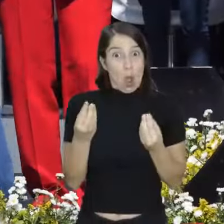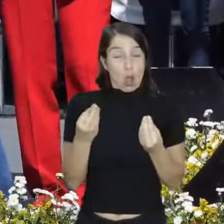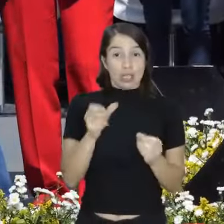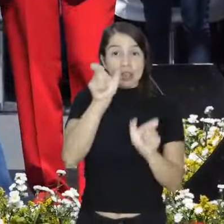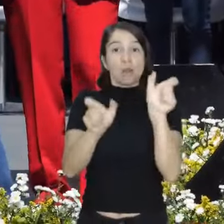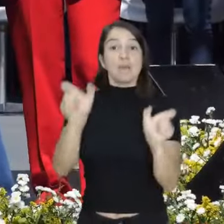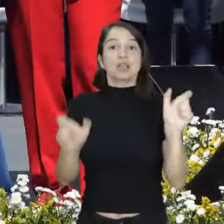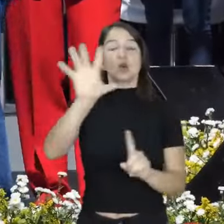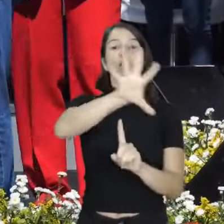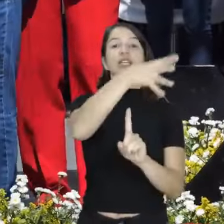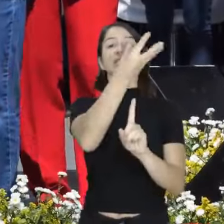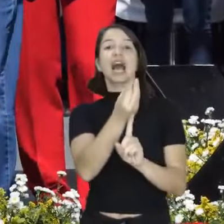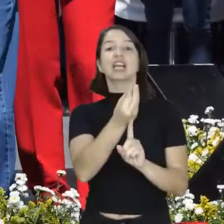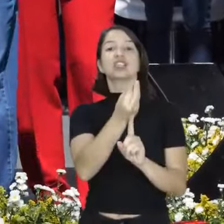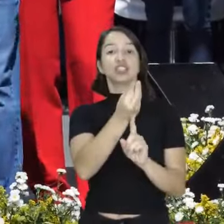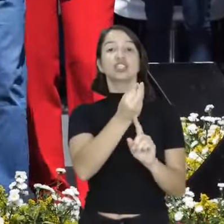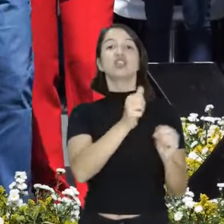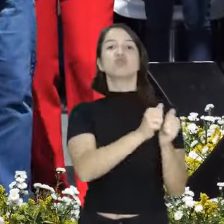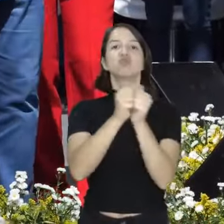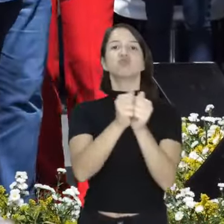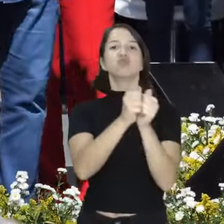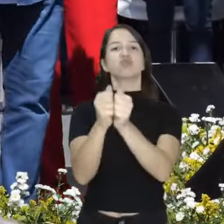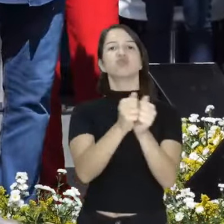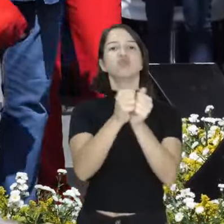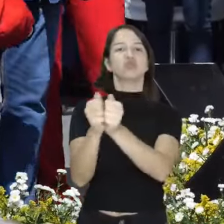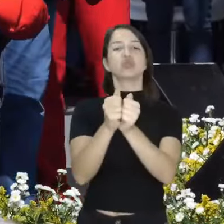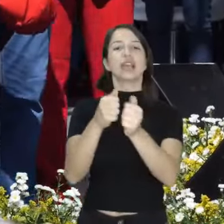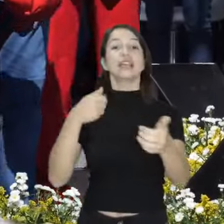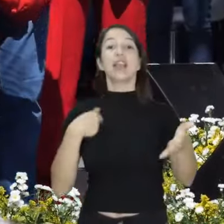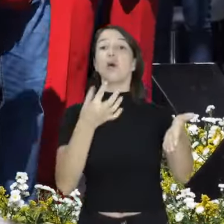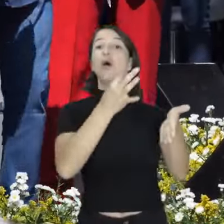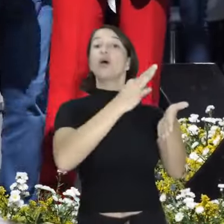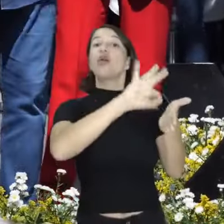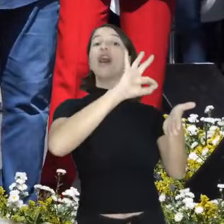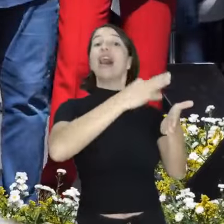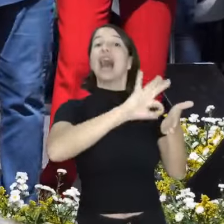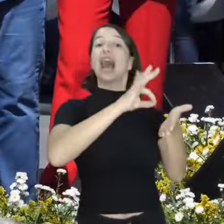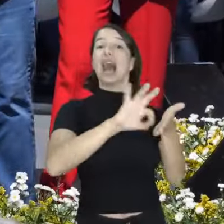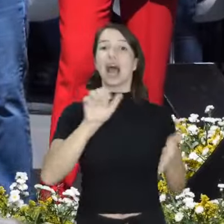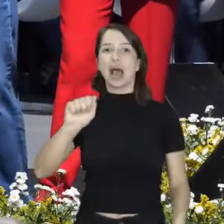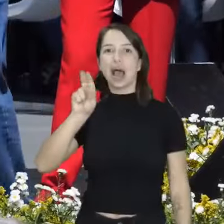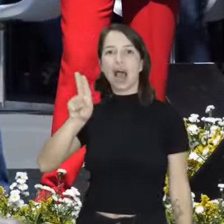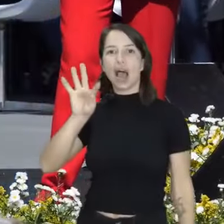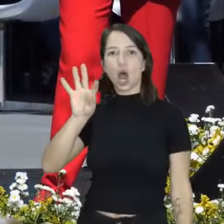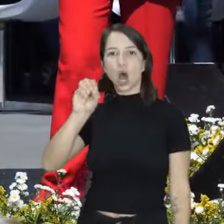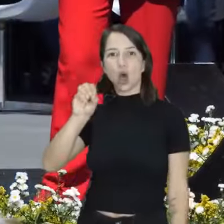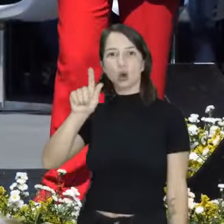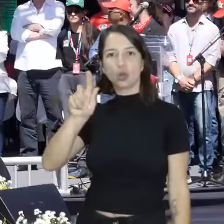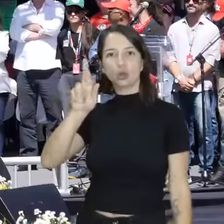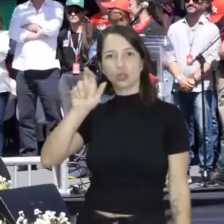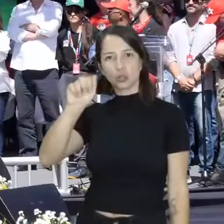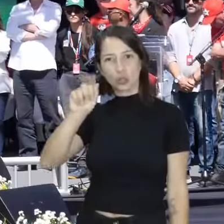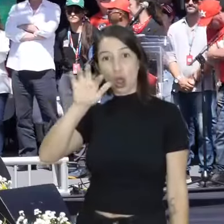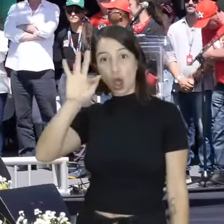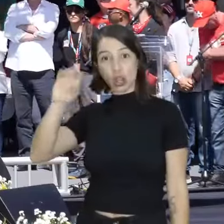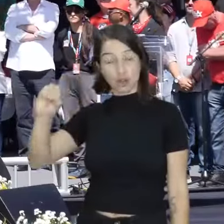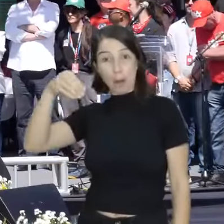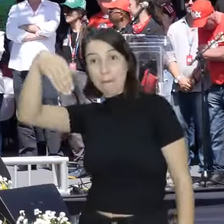eu estou nessa cidade, eu lembro que eu estava com um artista, Beth Mendes, fazendo um comício, e vem uma menina e me entrega um